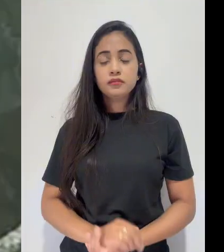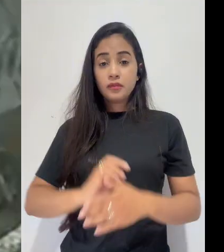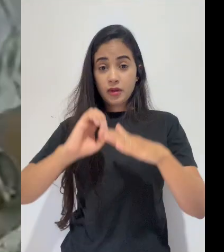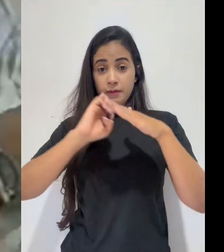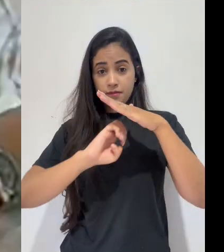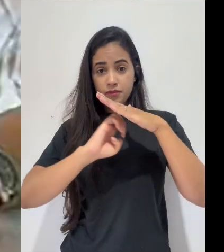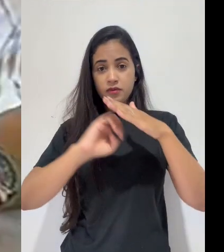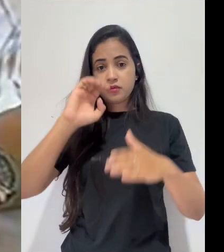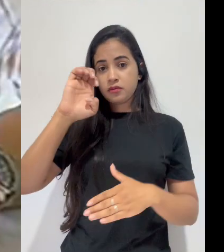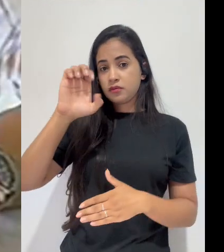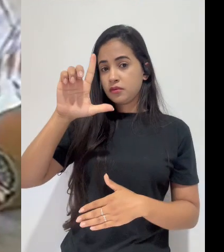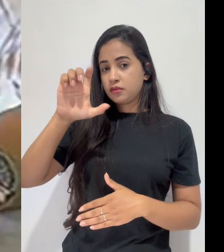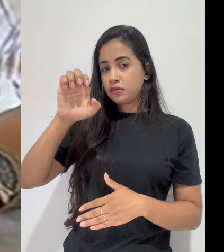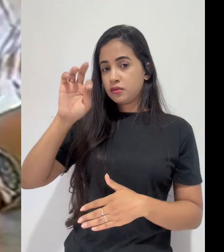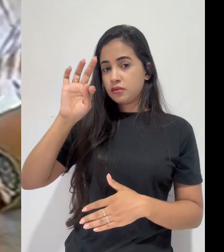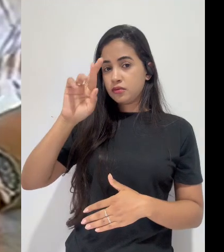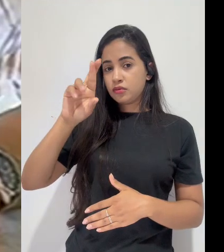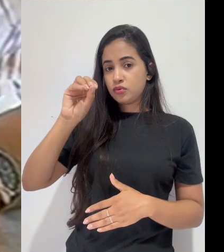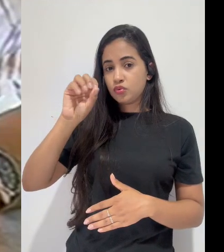A Eletrosul